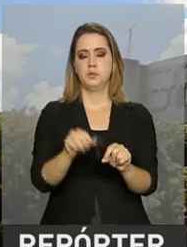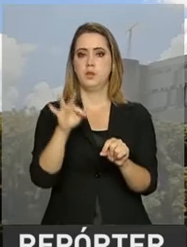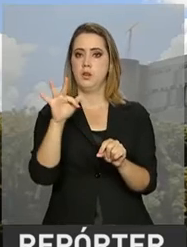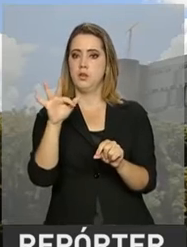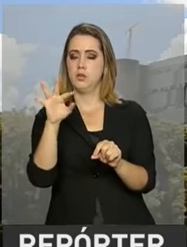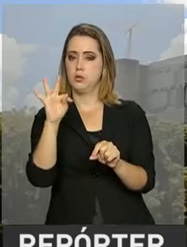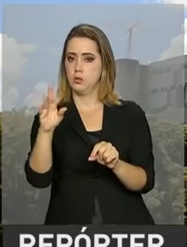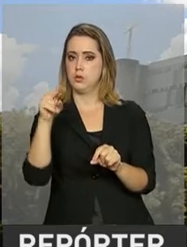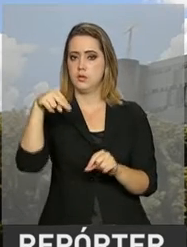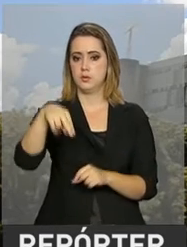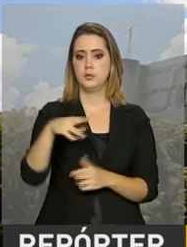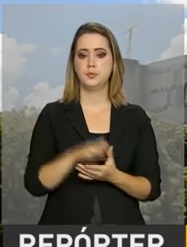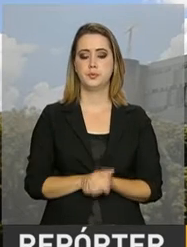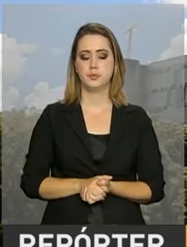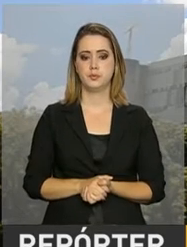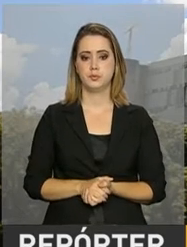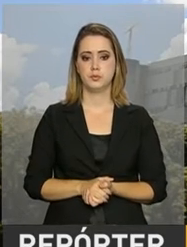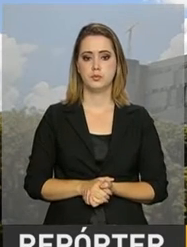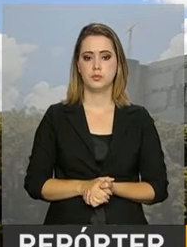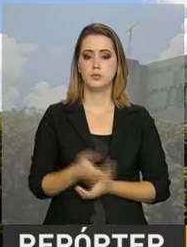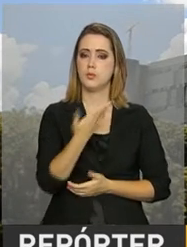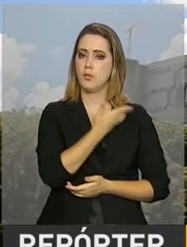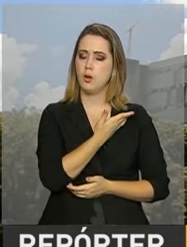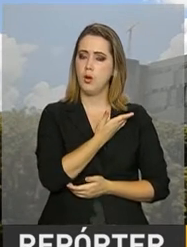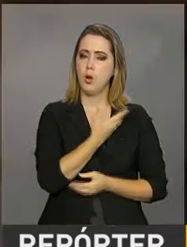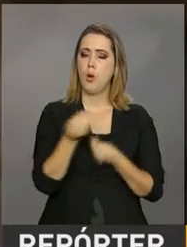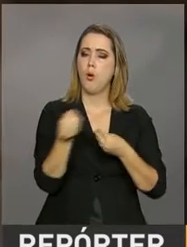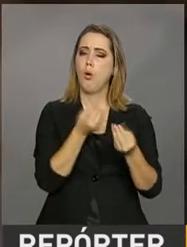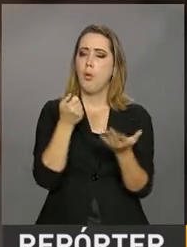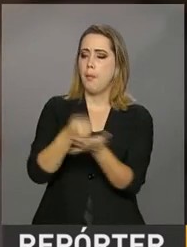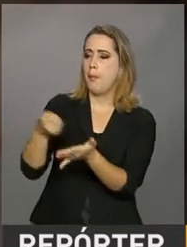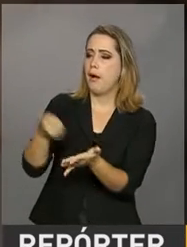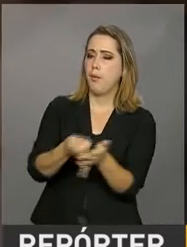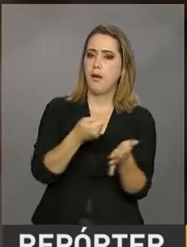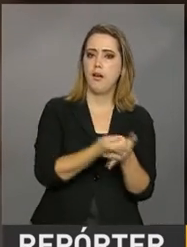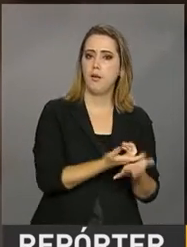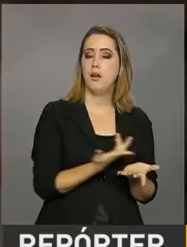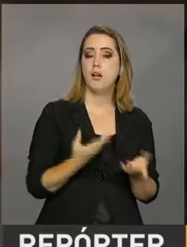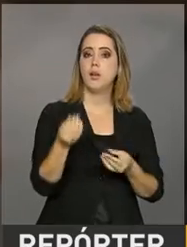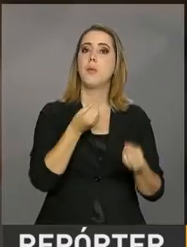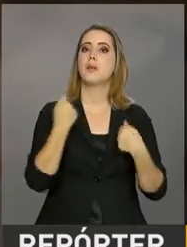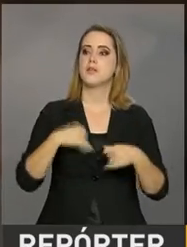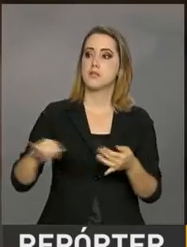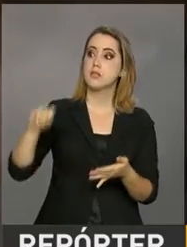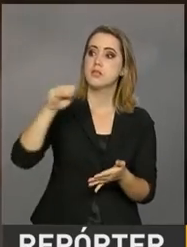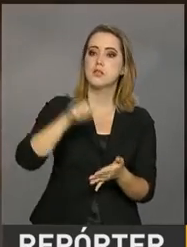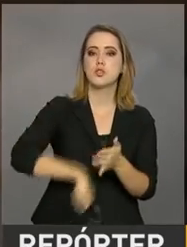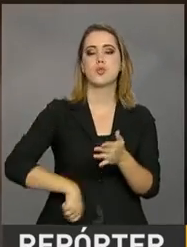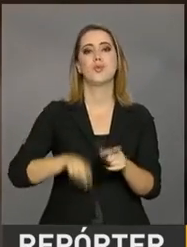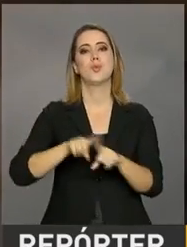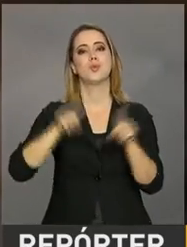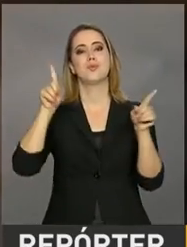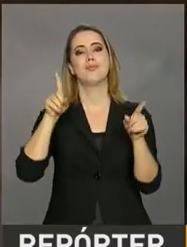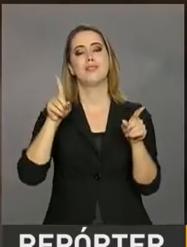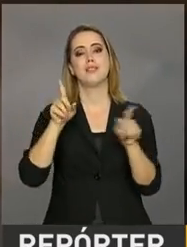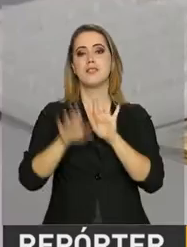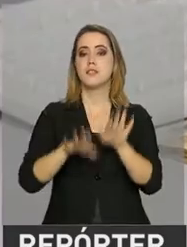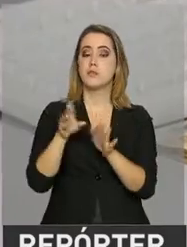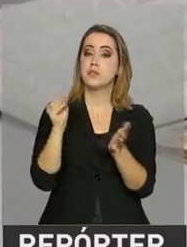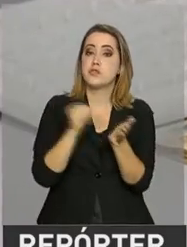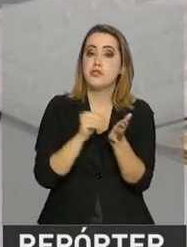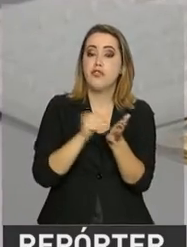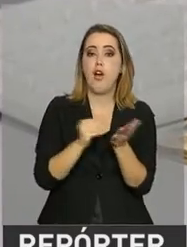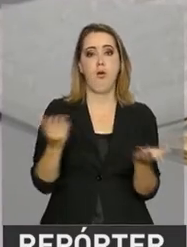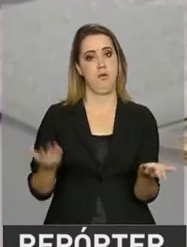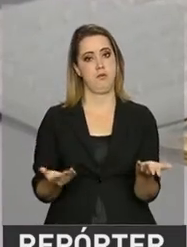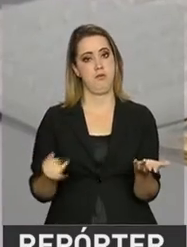para o país se financiar recolhe impostos mas nem sempre os tributos são suficientes para cobrir as despesas